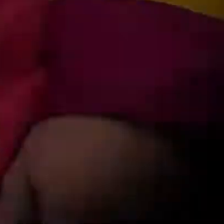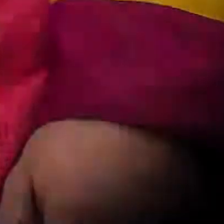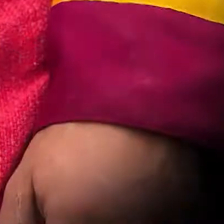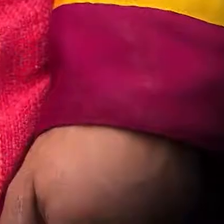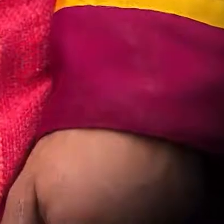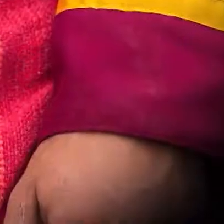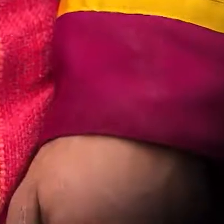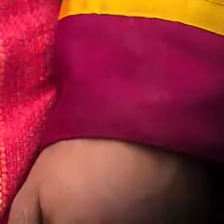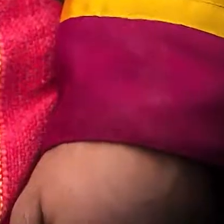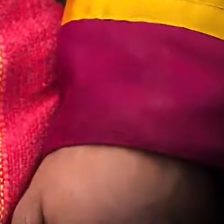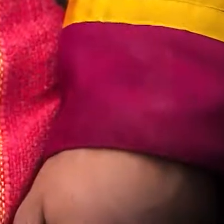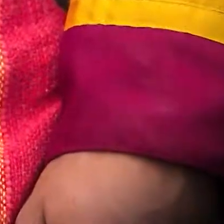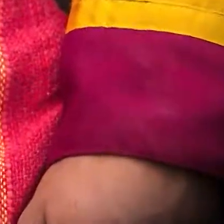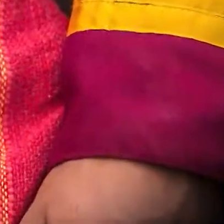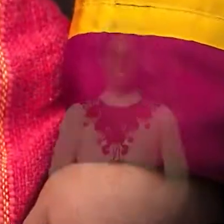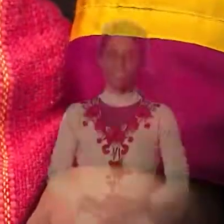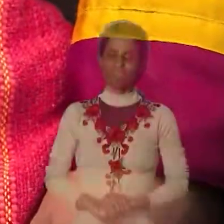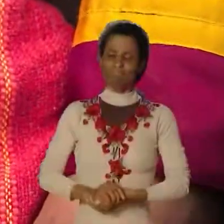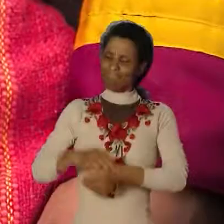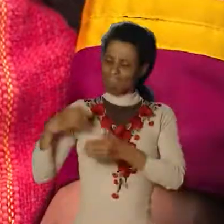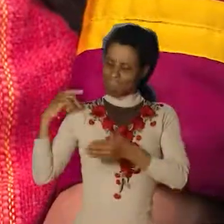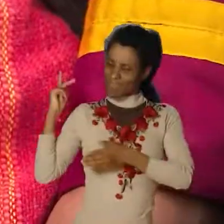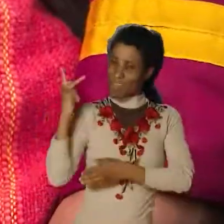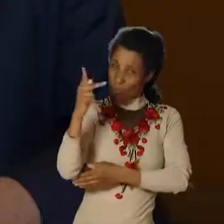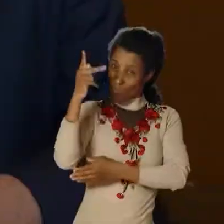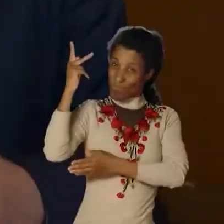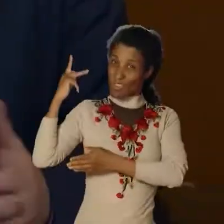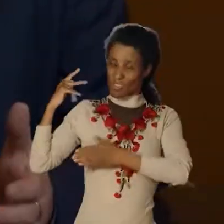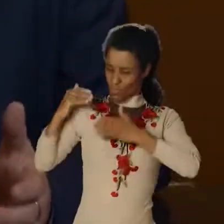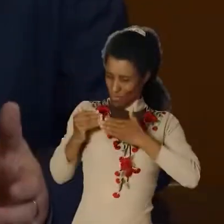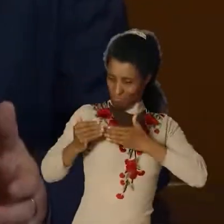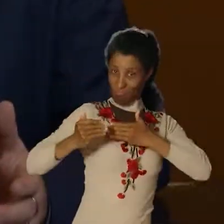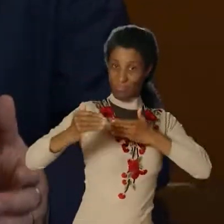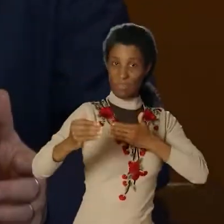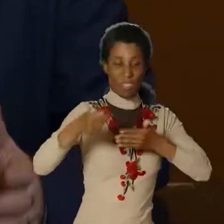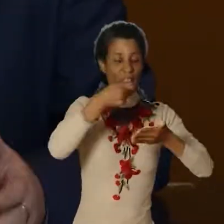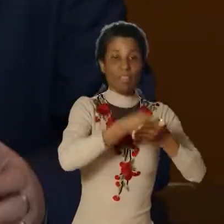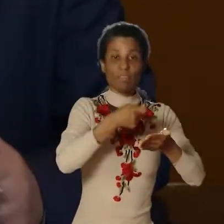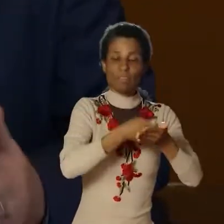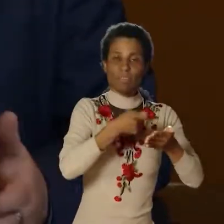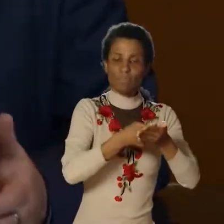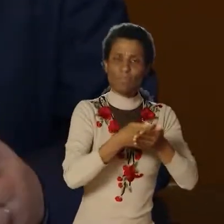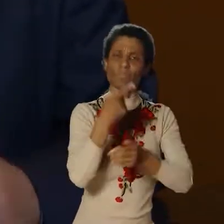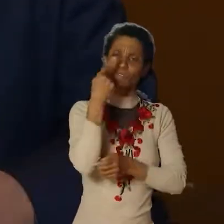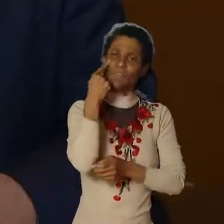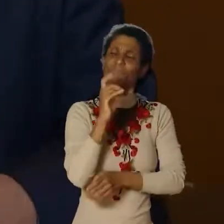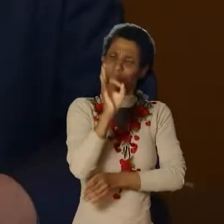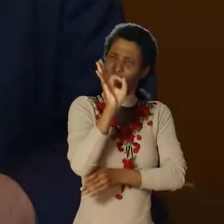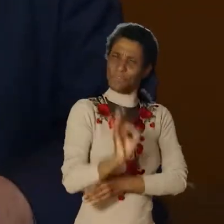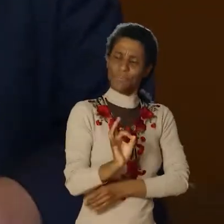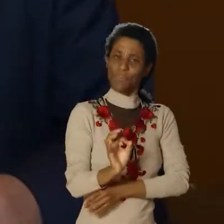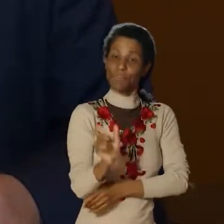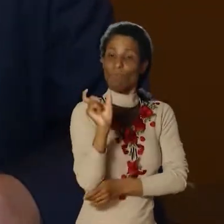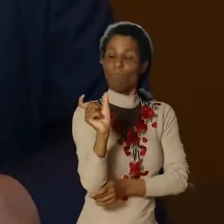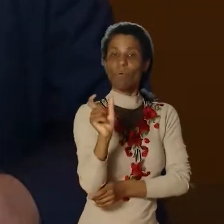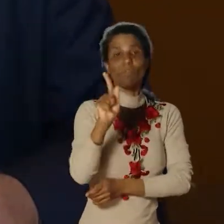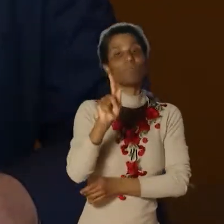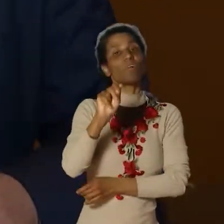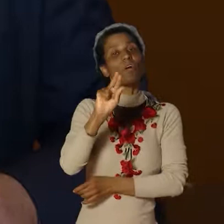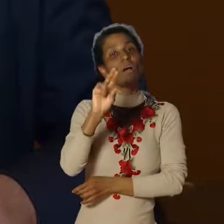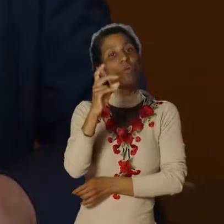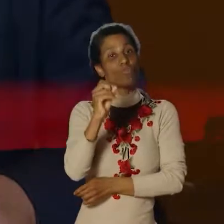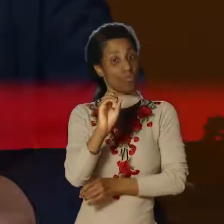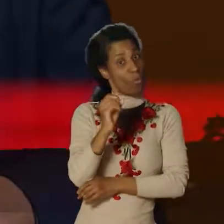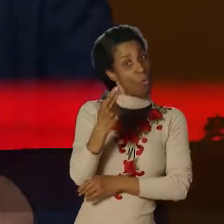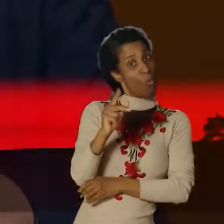e com boiadeira. Ao longo da história foram muitas as tentativas de definir com exatidão